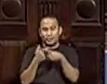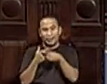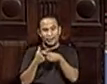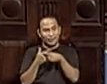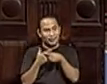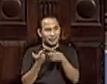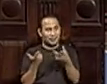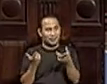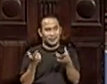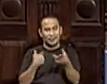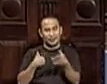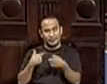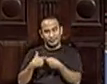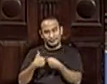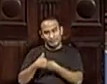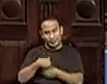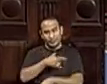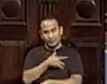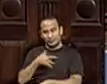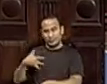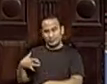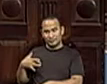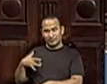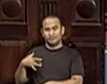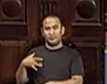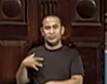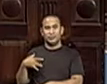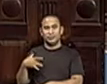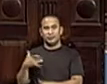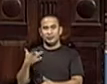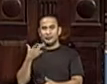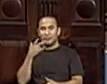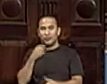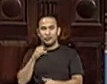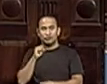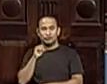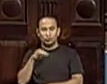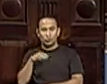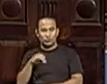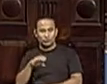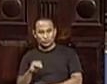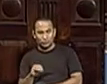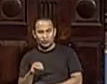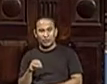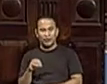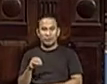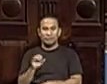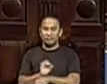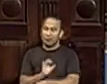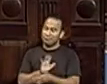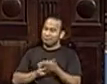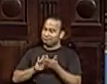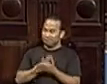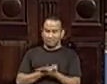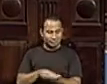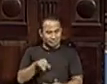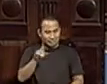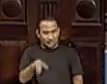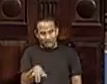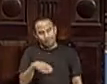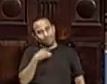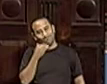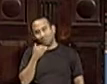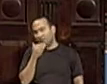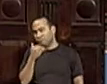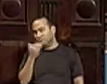consórcios intermunicipais de saúde, em que os municípios são sócios e o Estado nada é, não adianta.